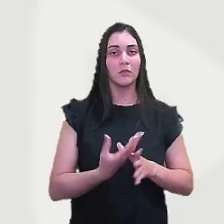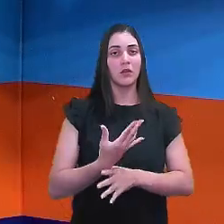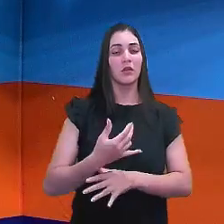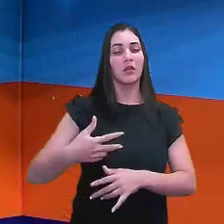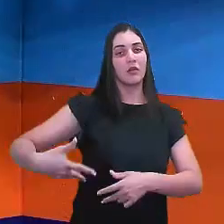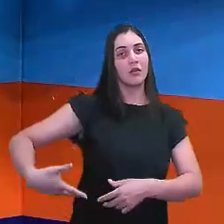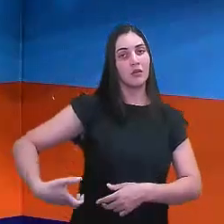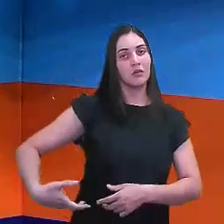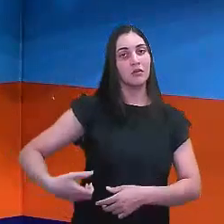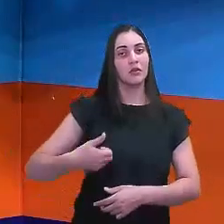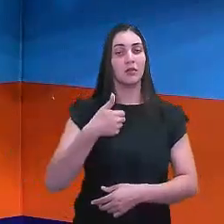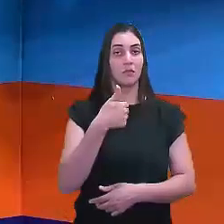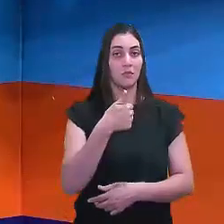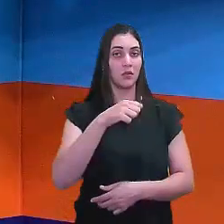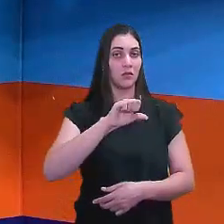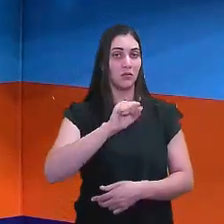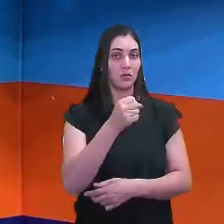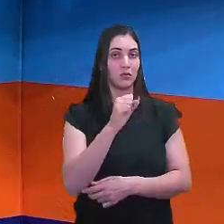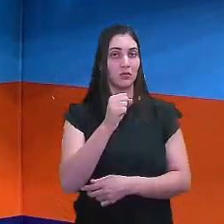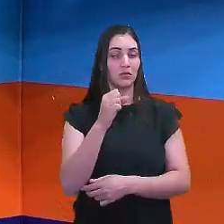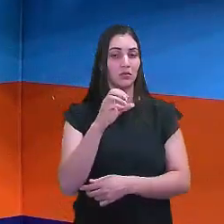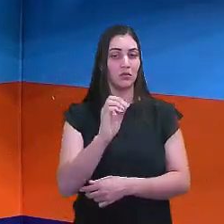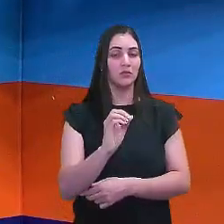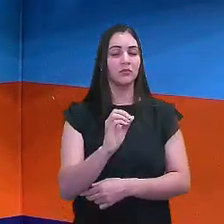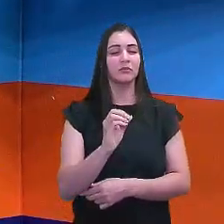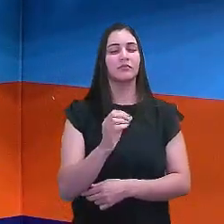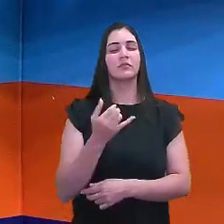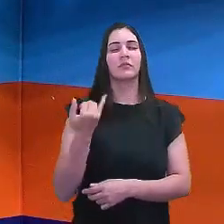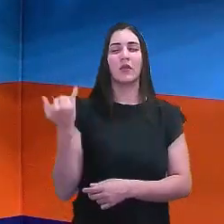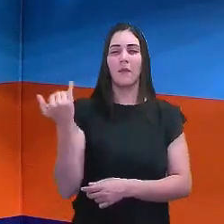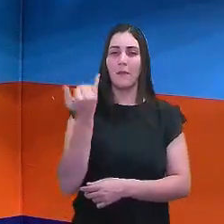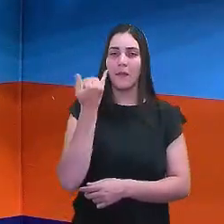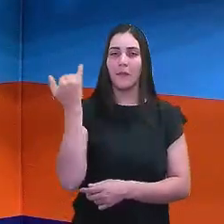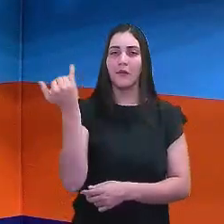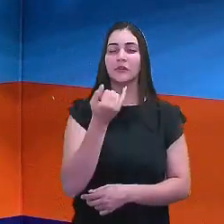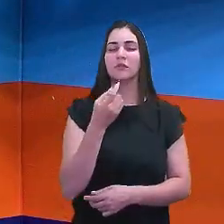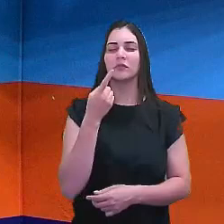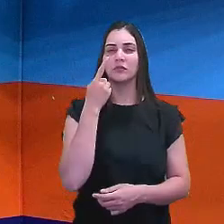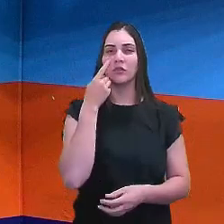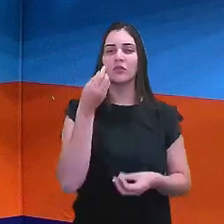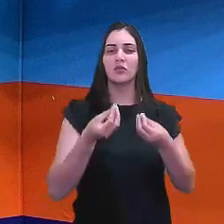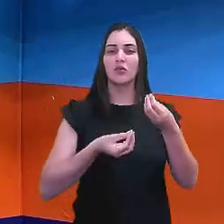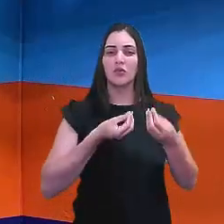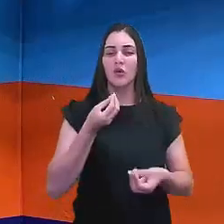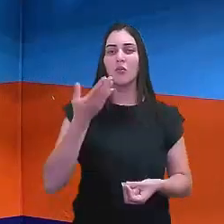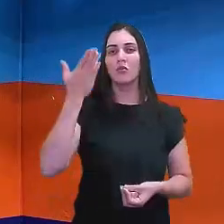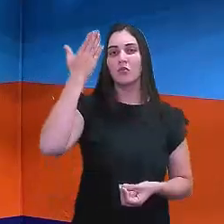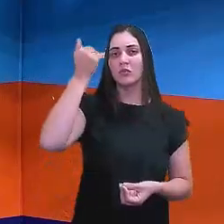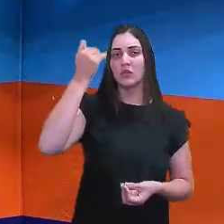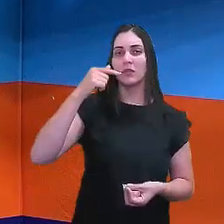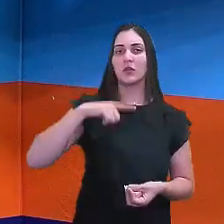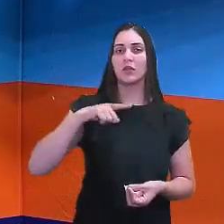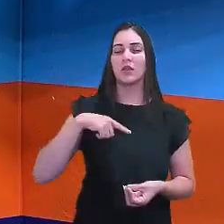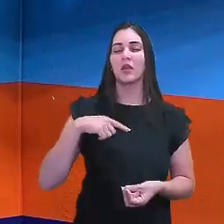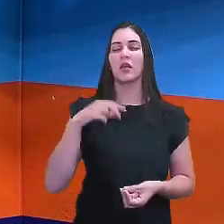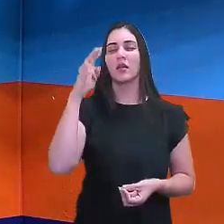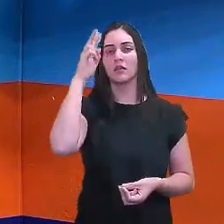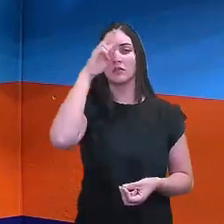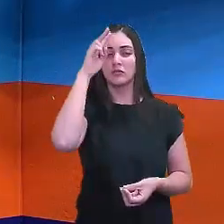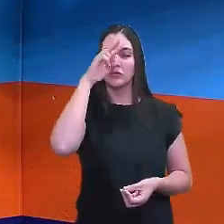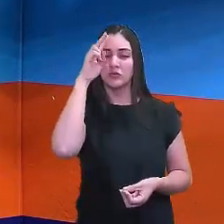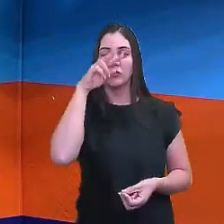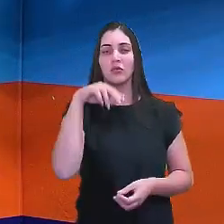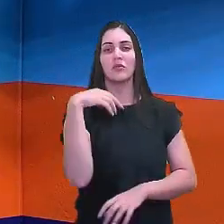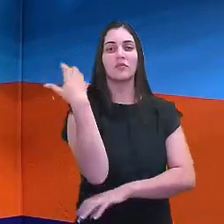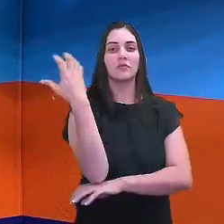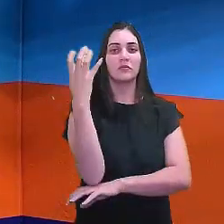1980. Que informação valiosíssima. Veja como esse saber tem a ver com história, tem a ver com a história da ciência, tem